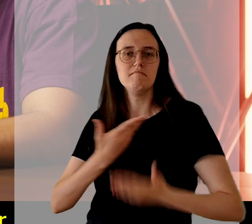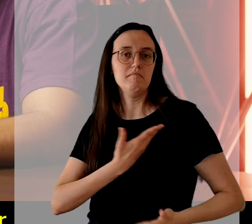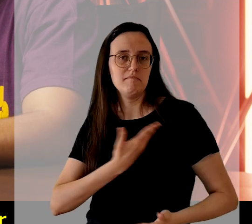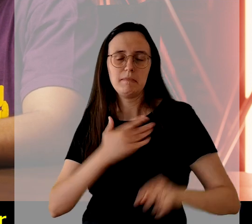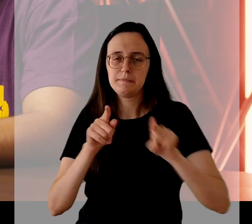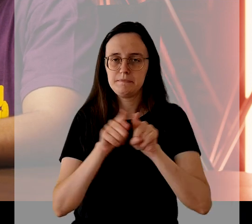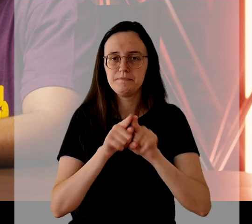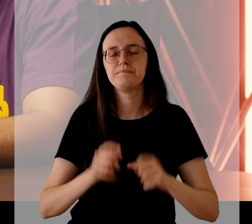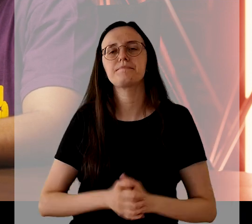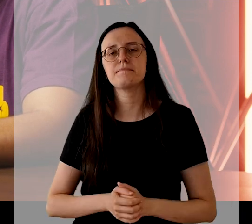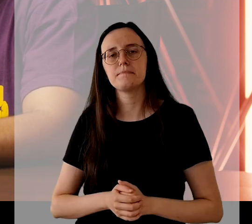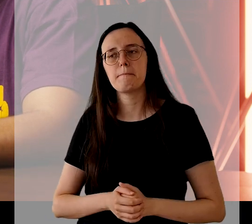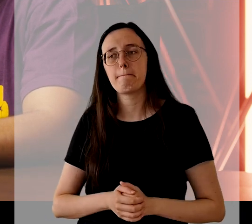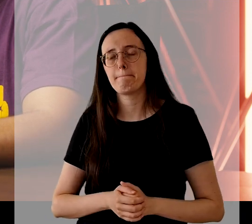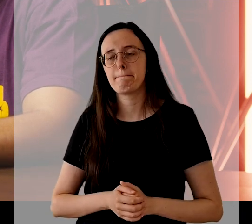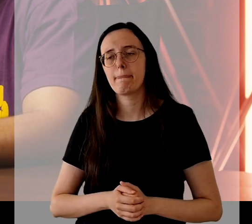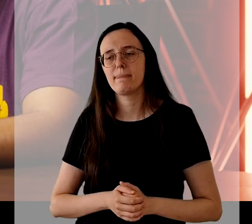colaborar.